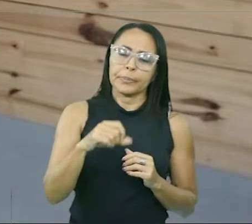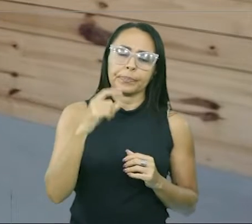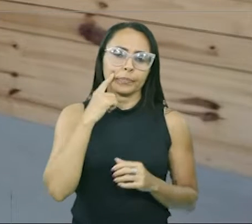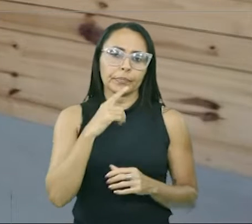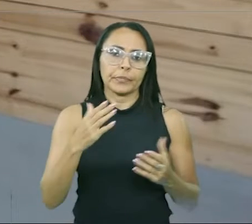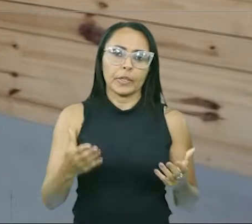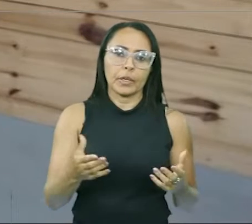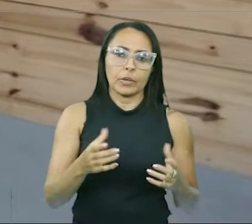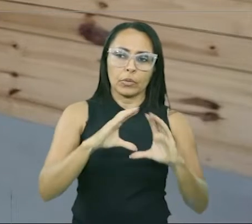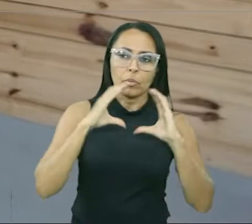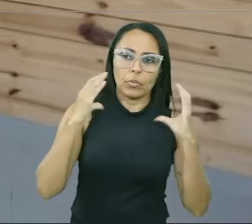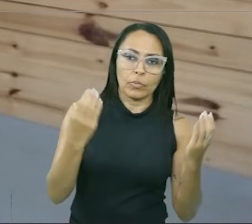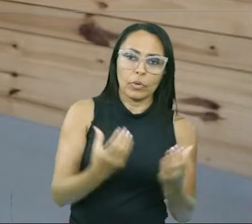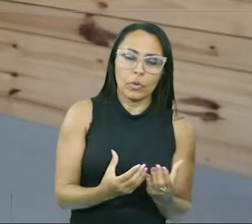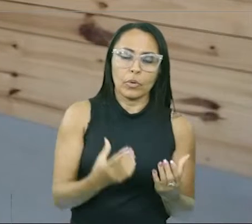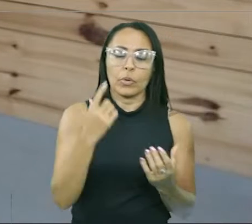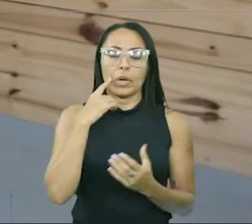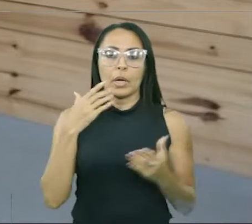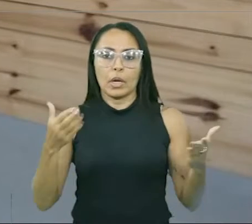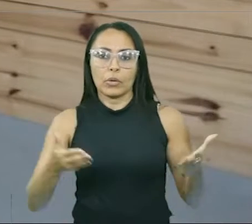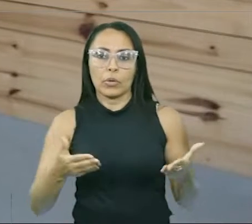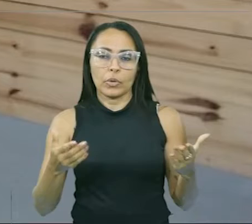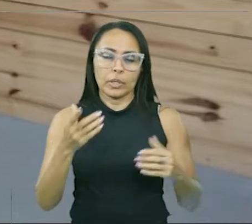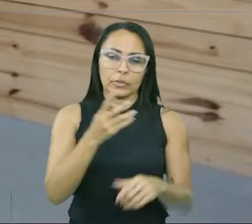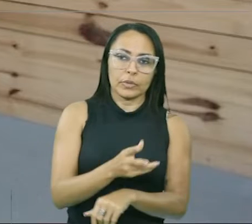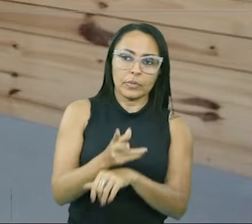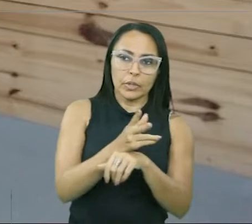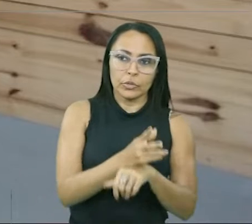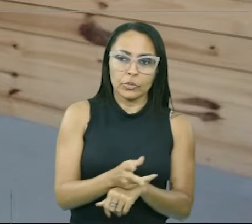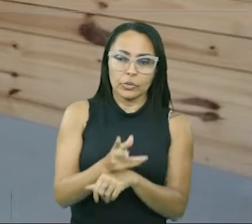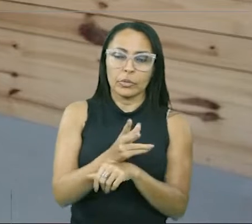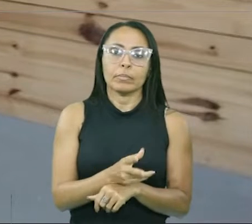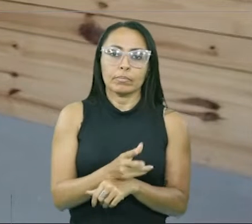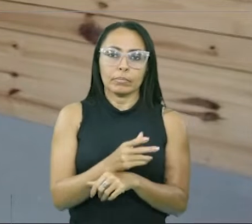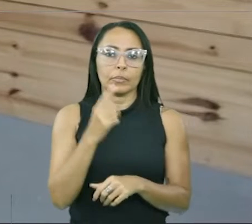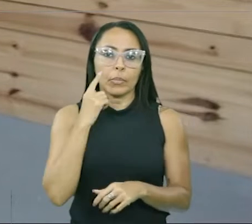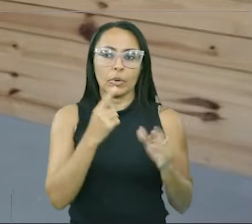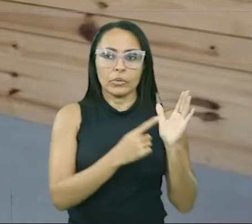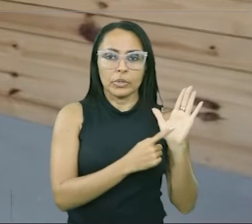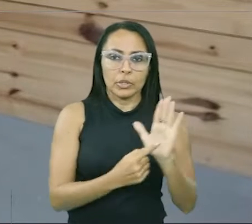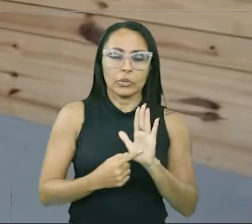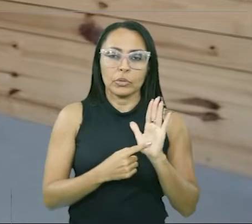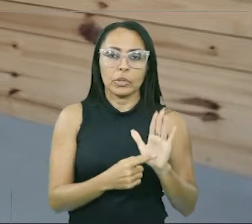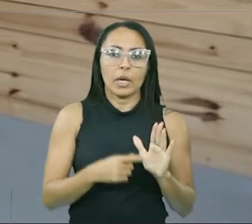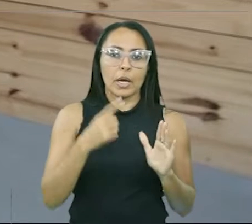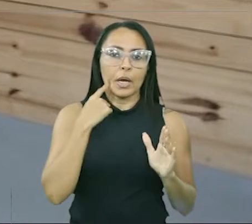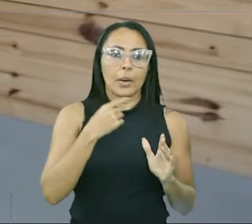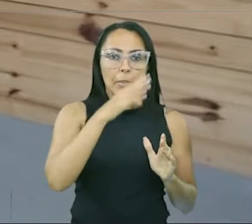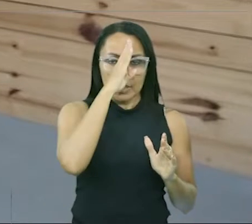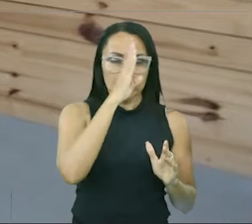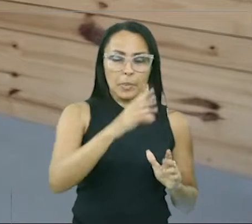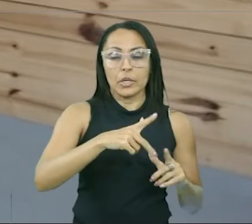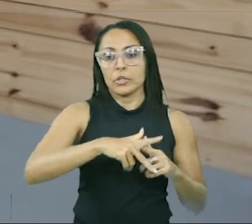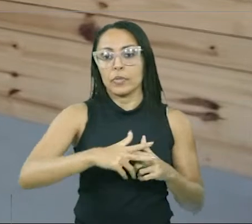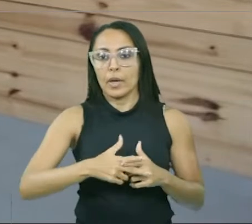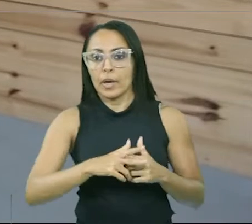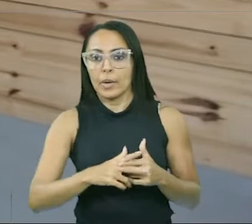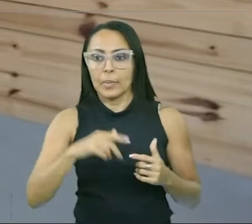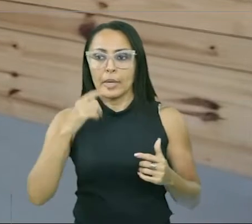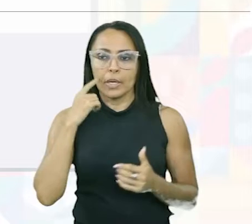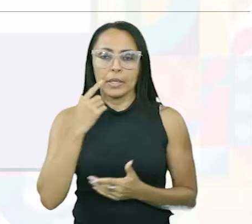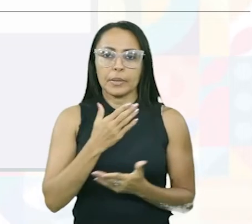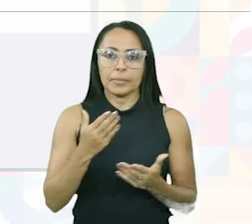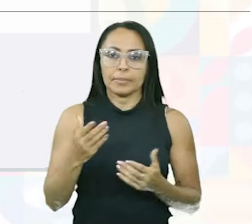através do fórum. Fique agora com um vídeo mostrando as principais ferramentas do